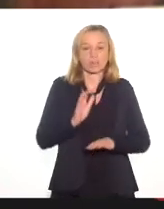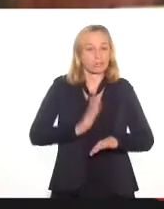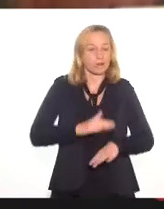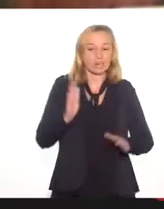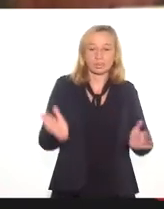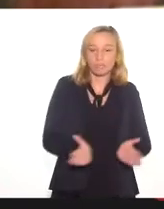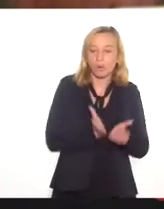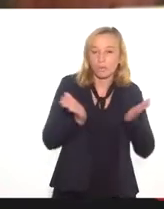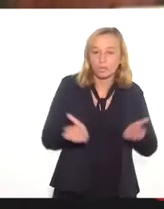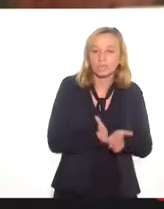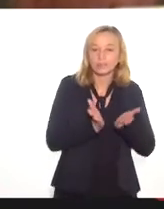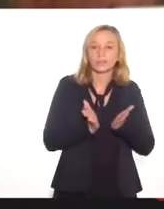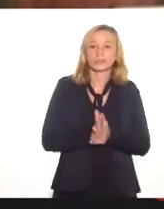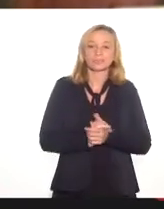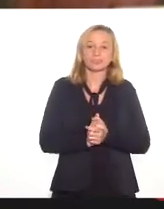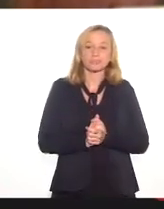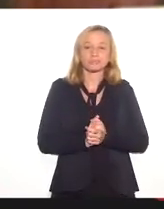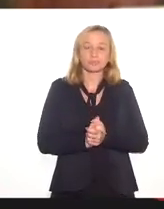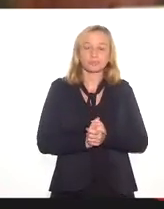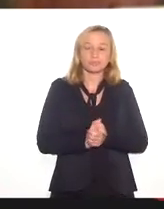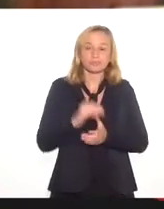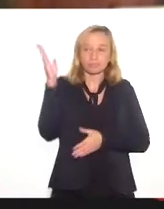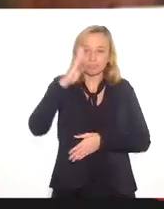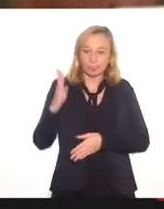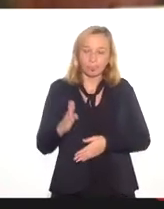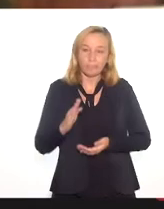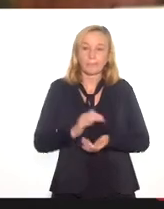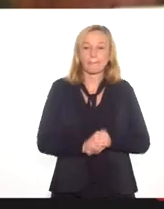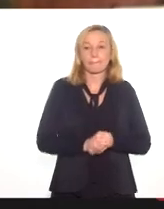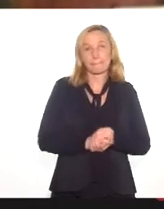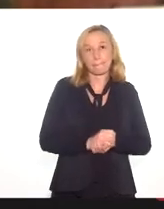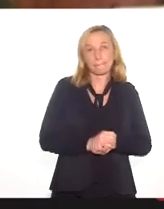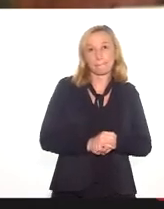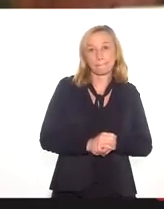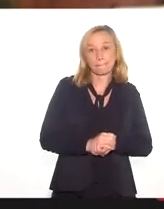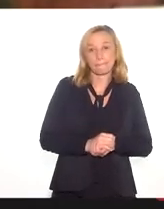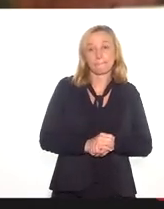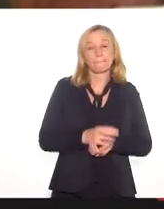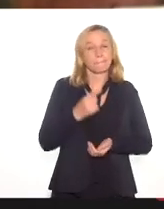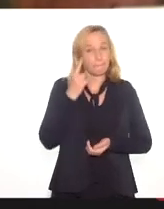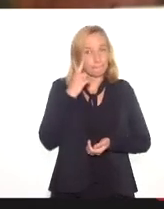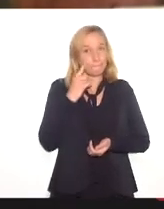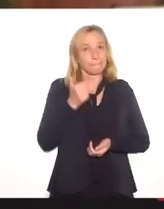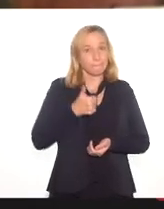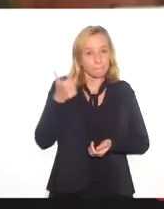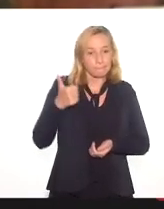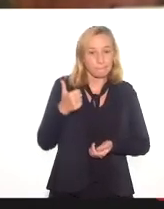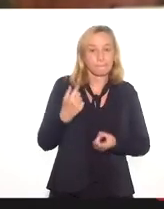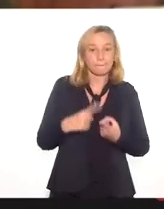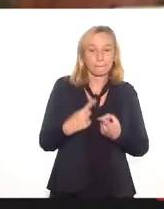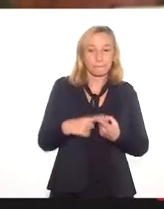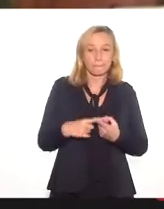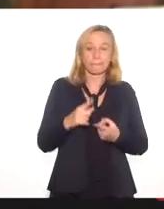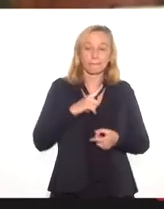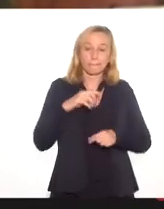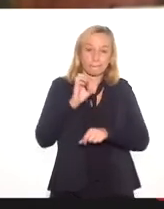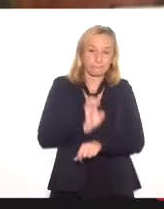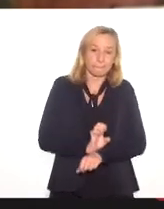do Brasil. E isso requer uma reflexão. Por que um estado